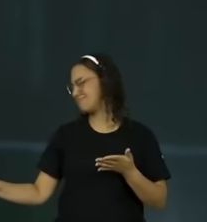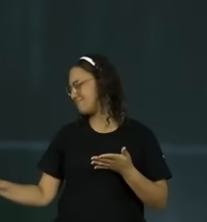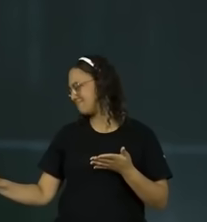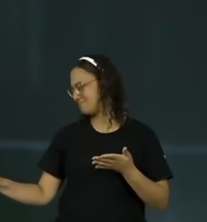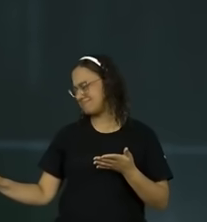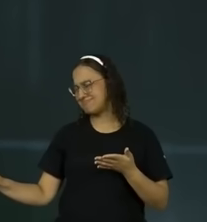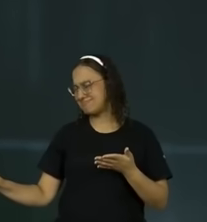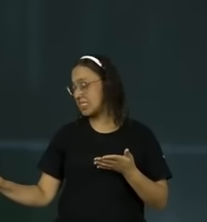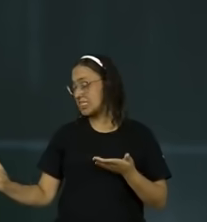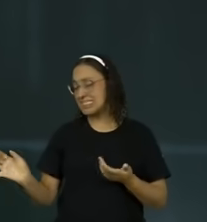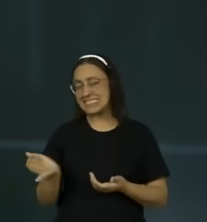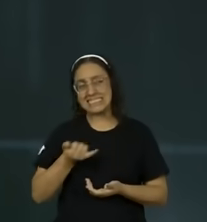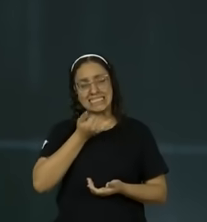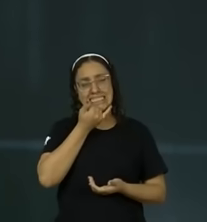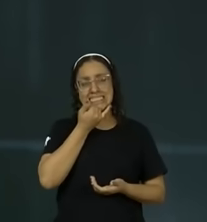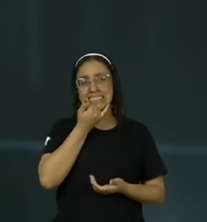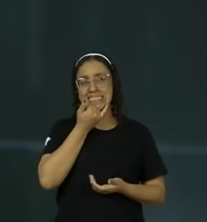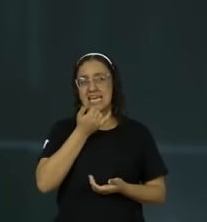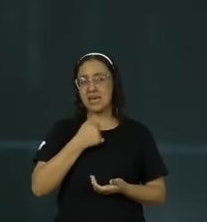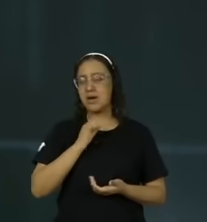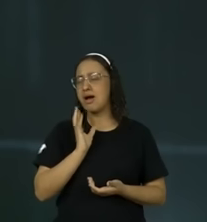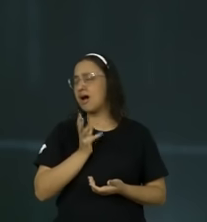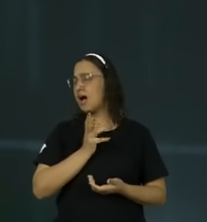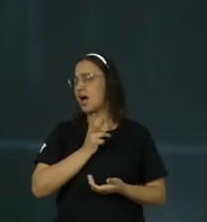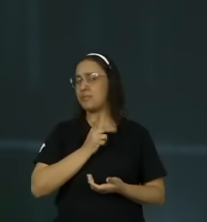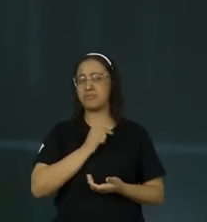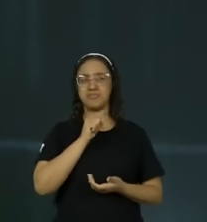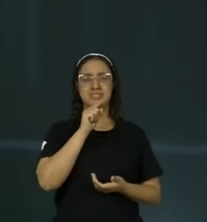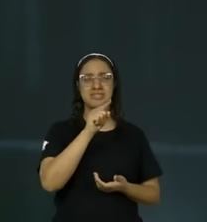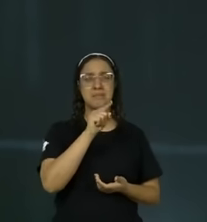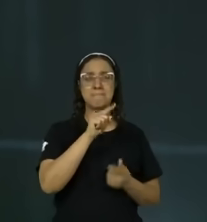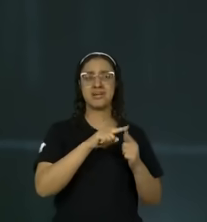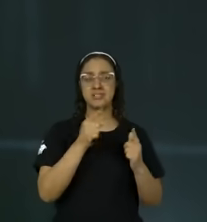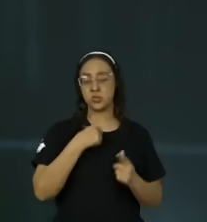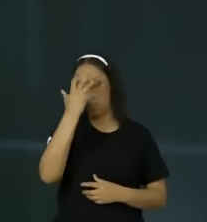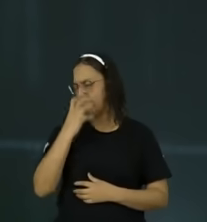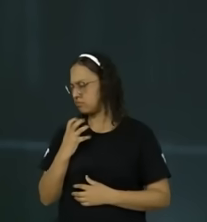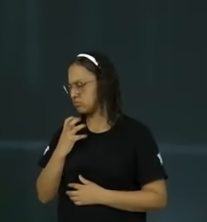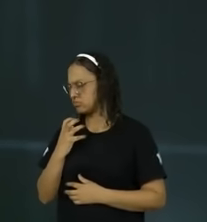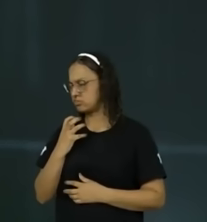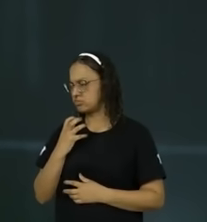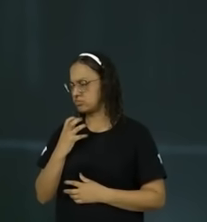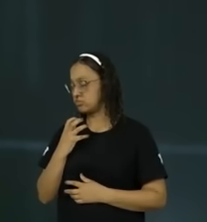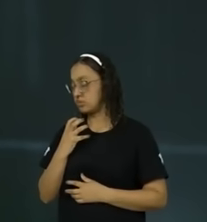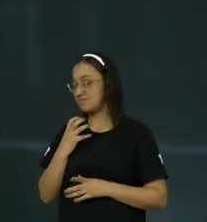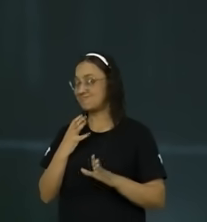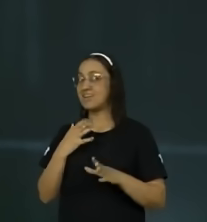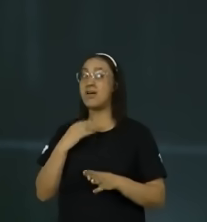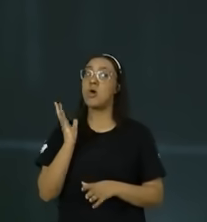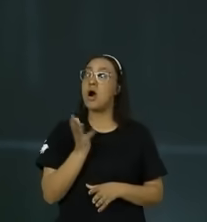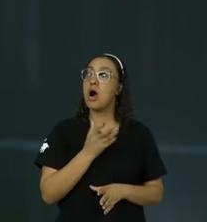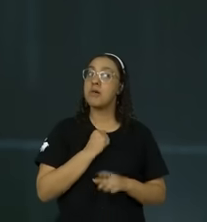Eu amo você, mas você me irrita. Eu amo você, mas eu me lembro do que você